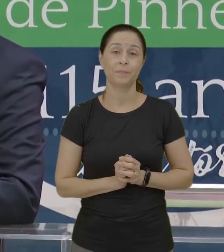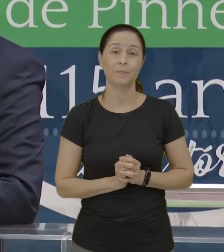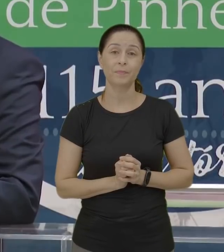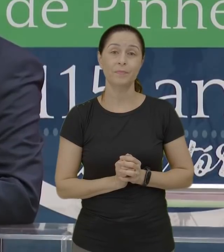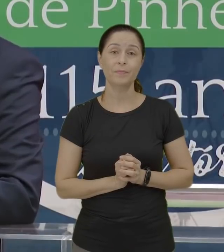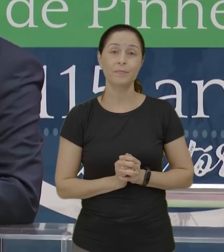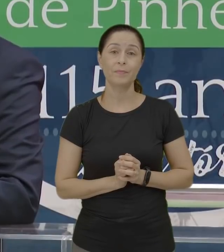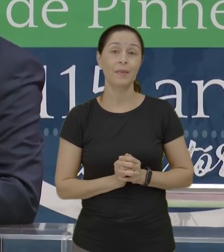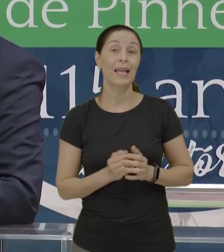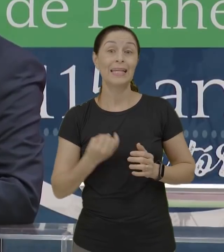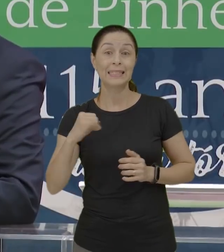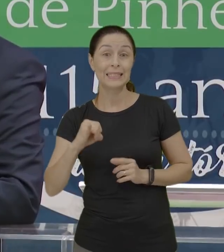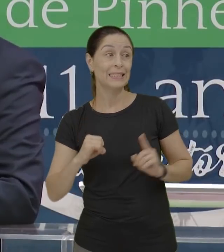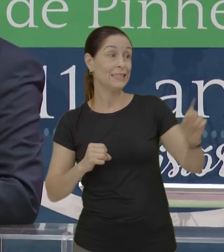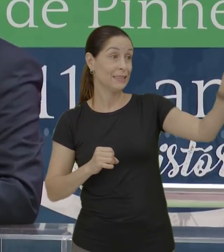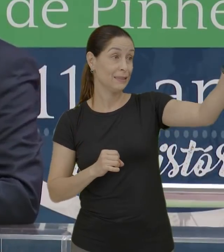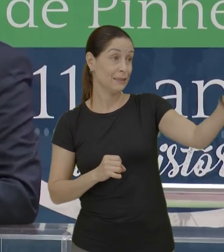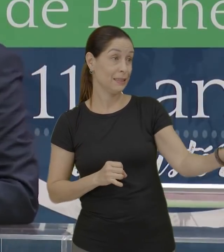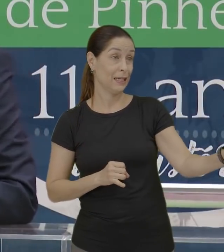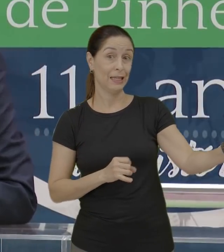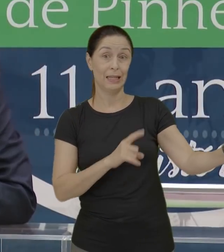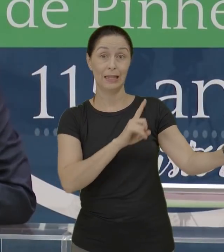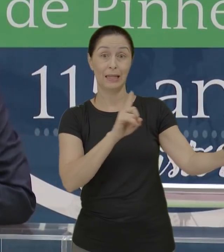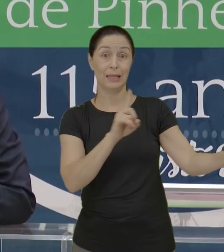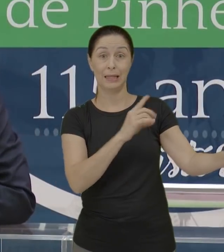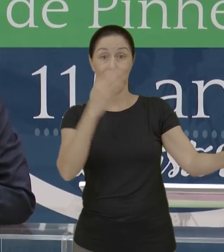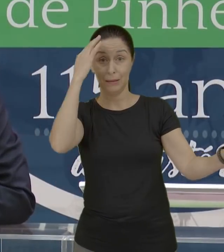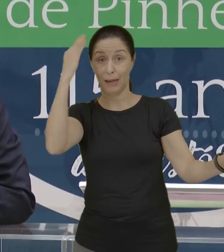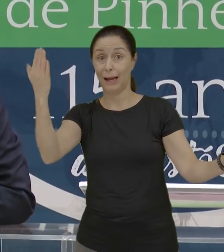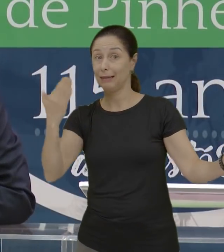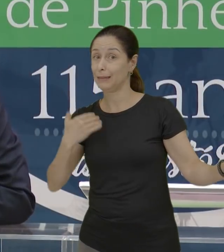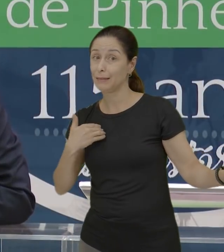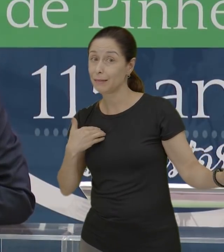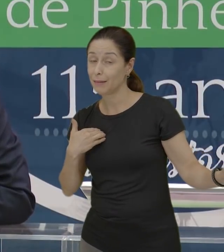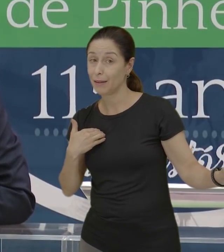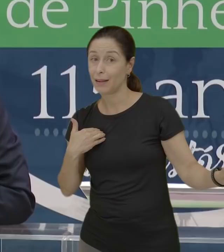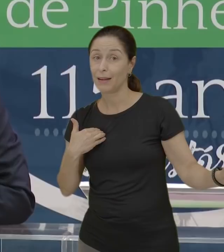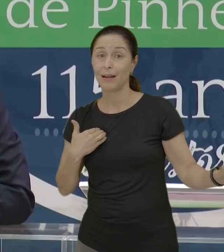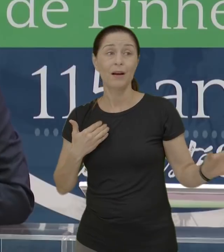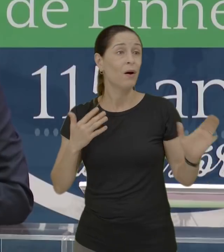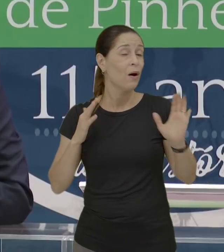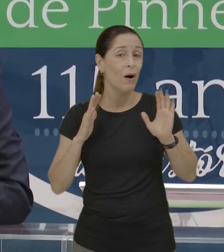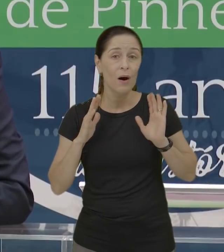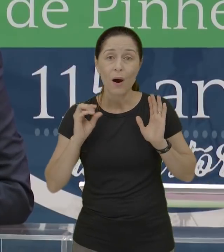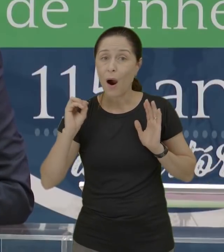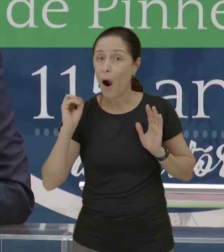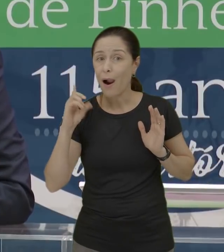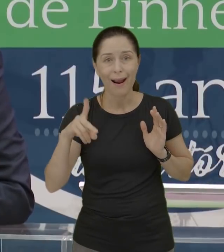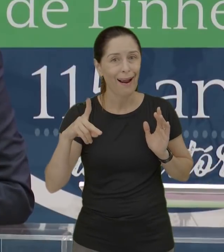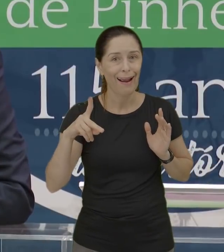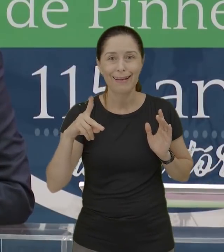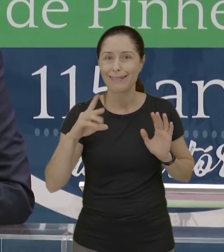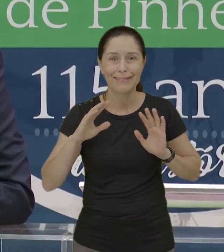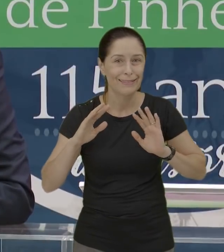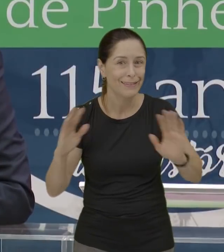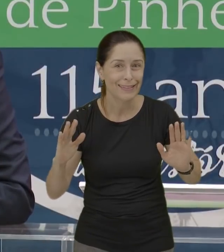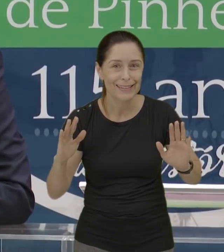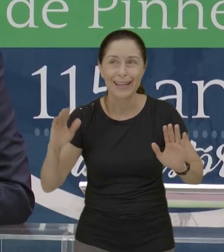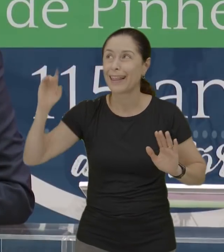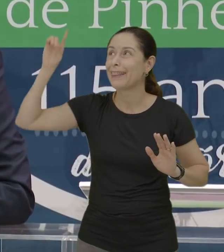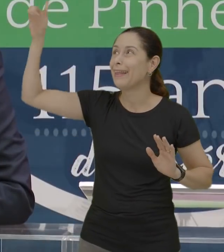devido reconhecimento de quem recebeu o bem que você fez, de Deus você vai receber